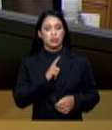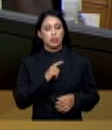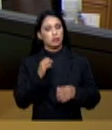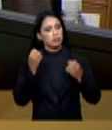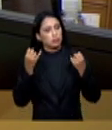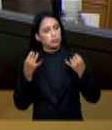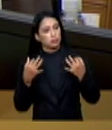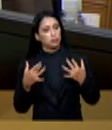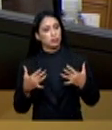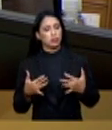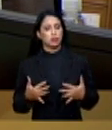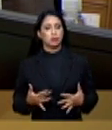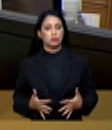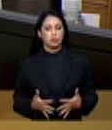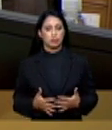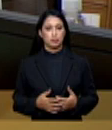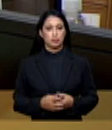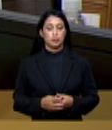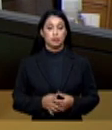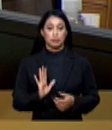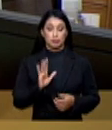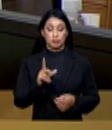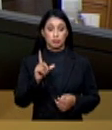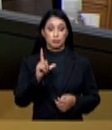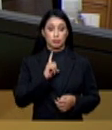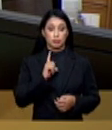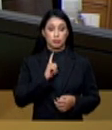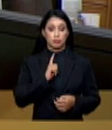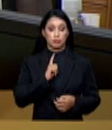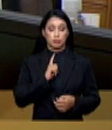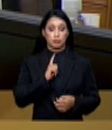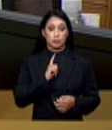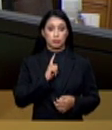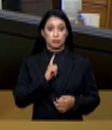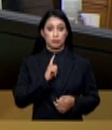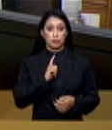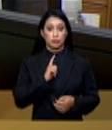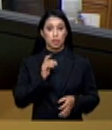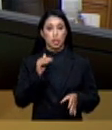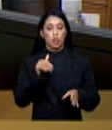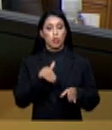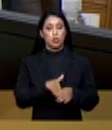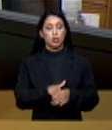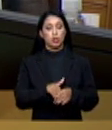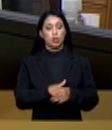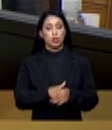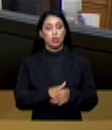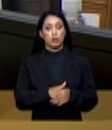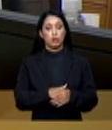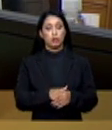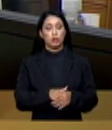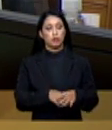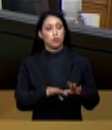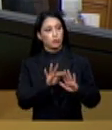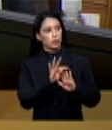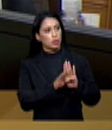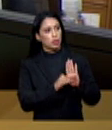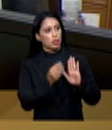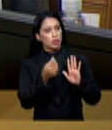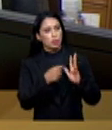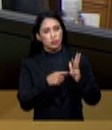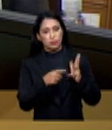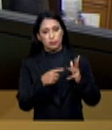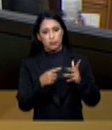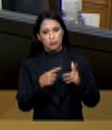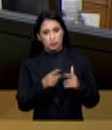explicitar já ou Vera proferido parte do voto em vários trechos também